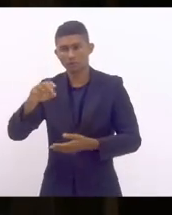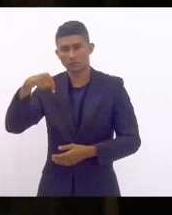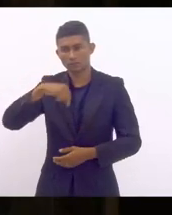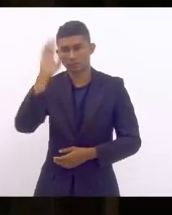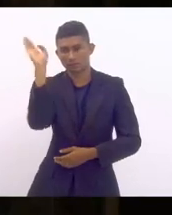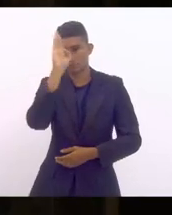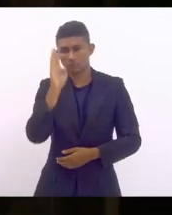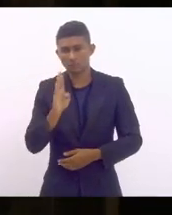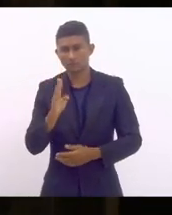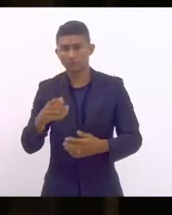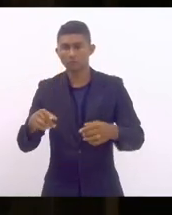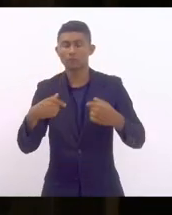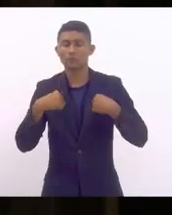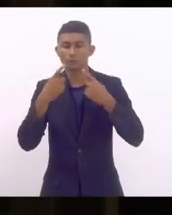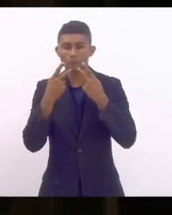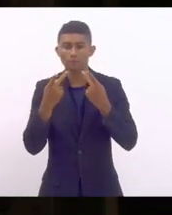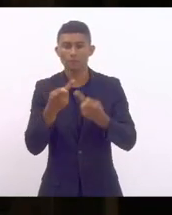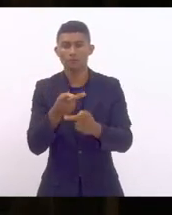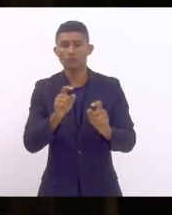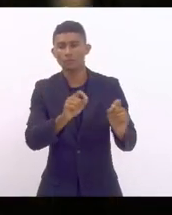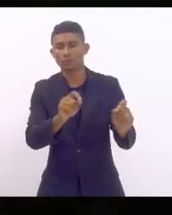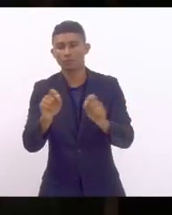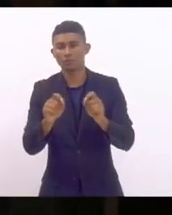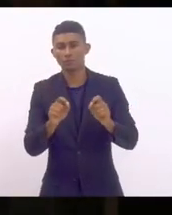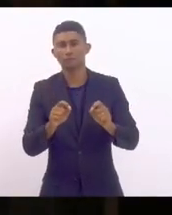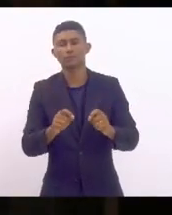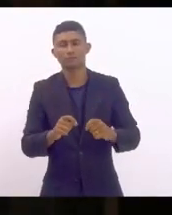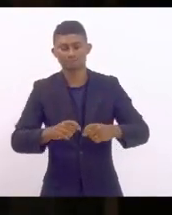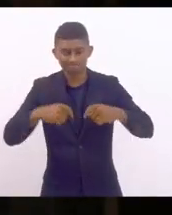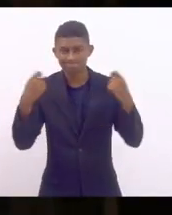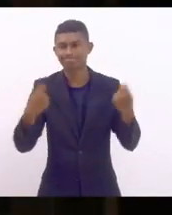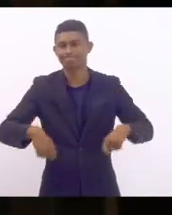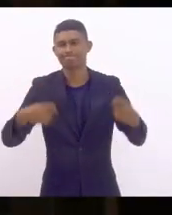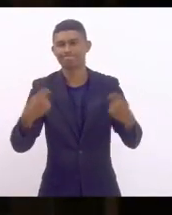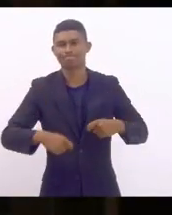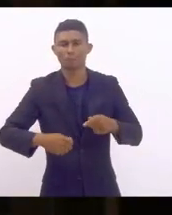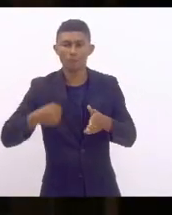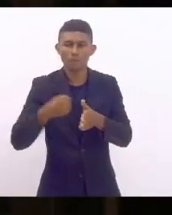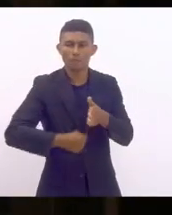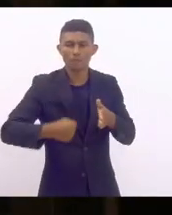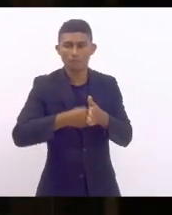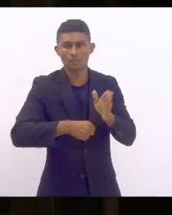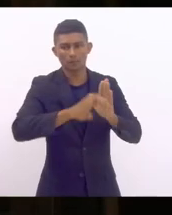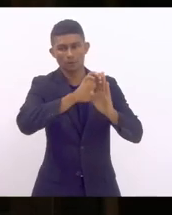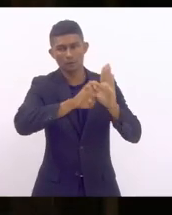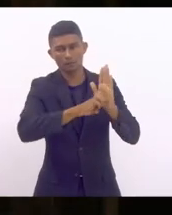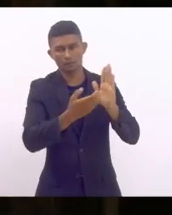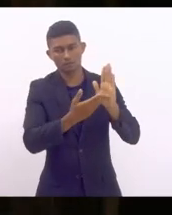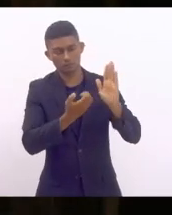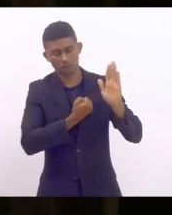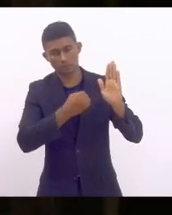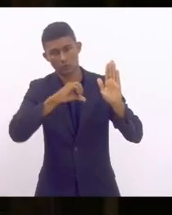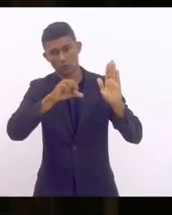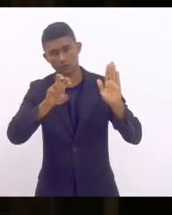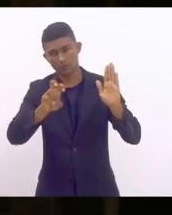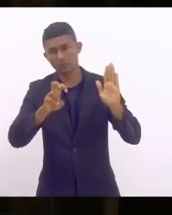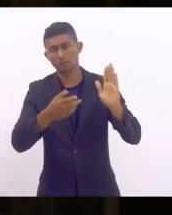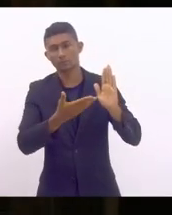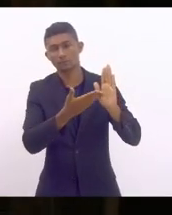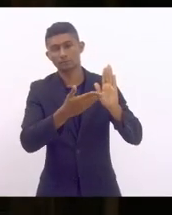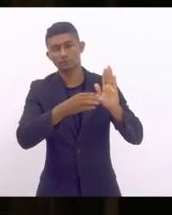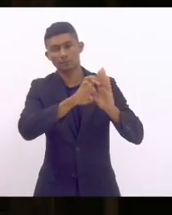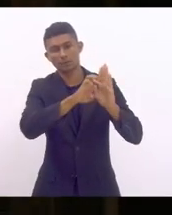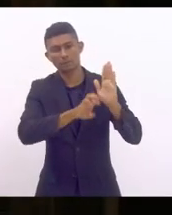não pode deixar de começar a minha fala sem tratar da necessidade da luta contra emenda constitucional 95 né Essa emenda